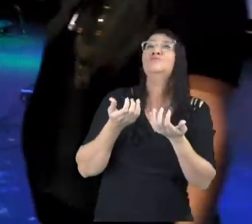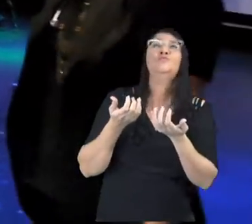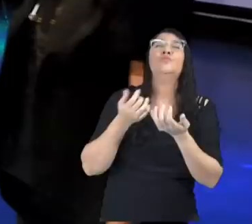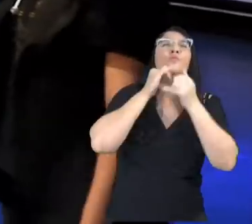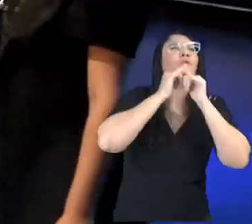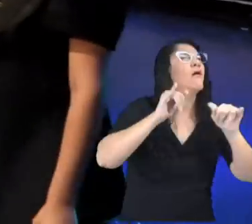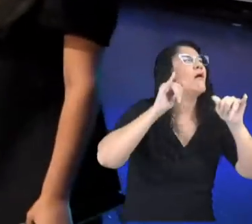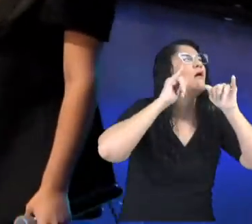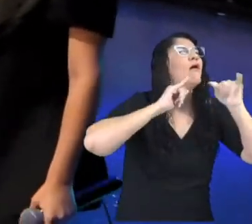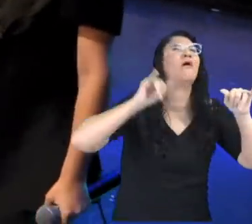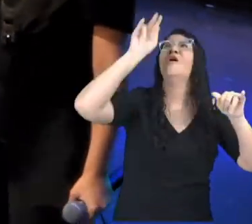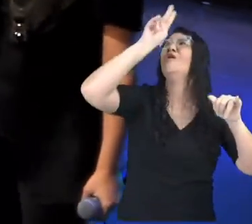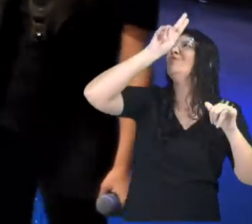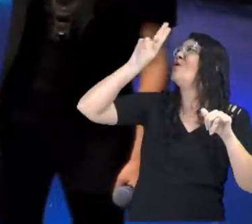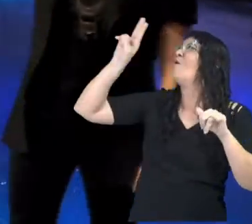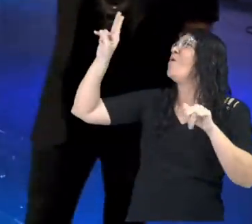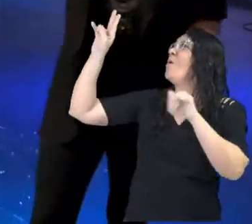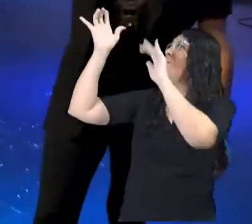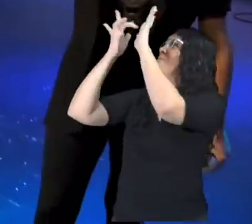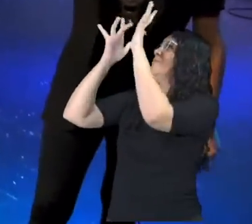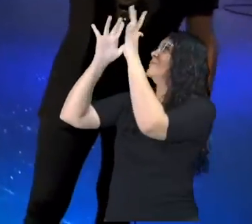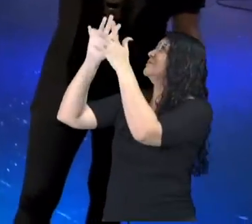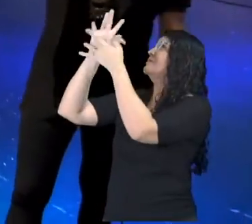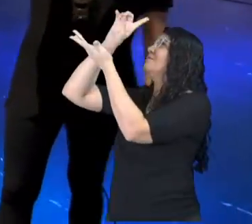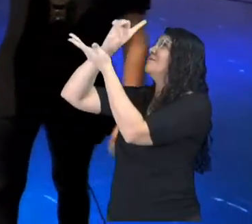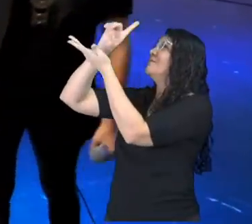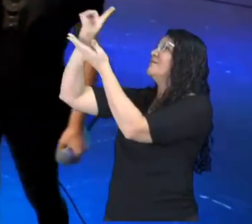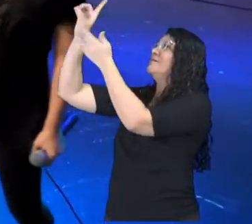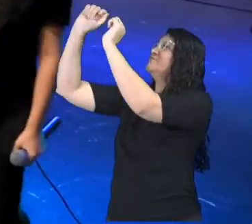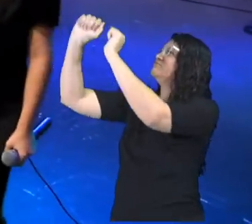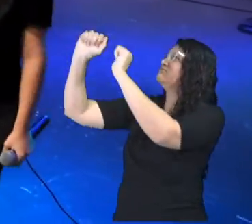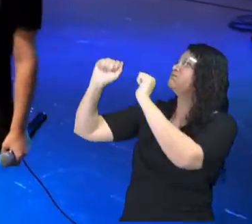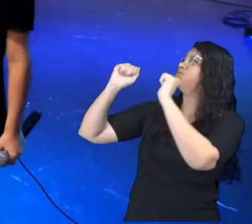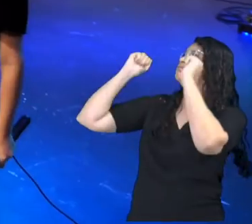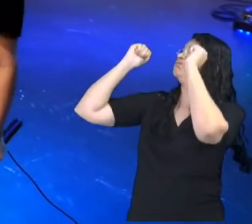Queremos o Teu nome engrandecer.